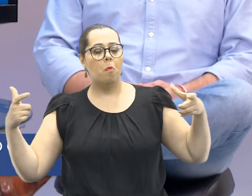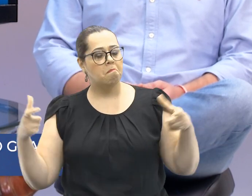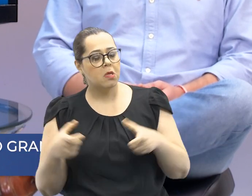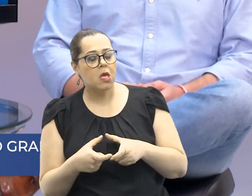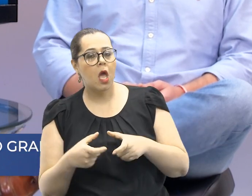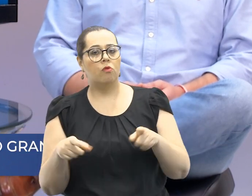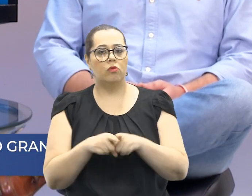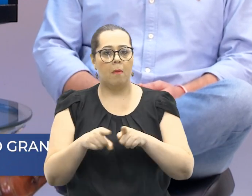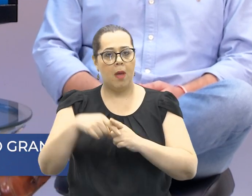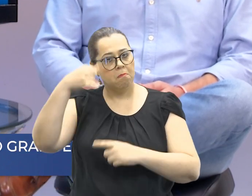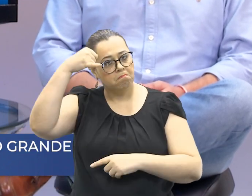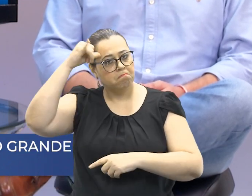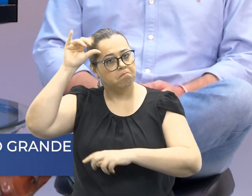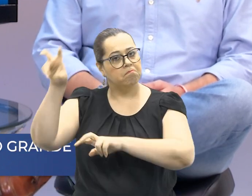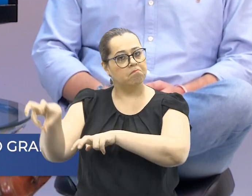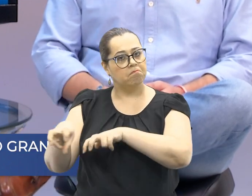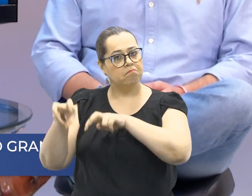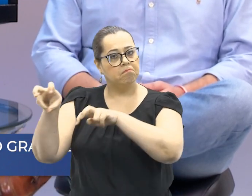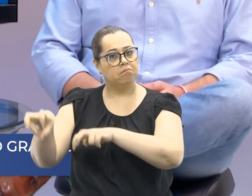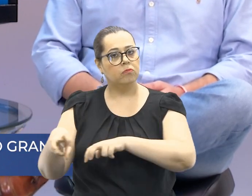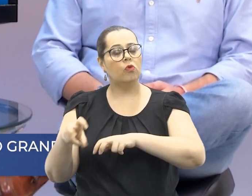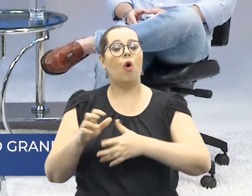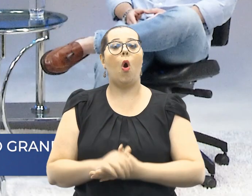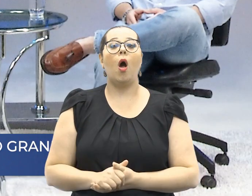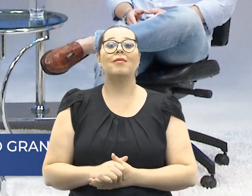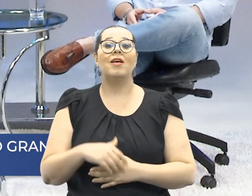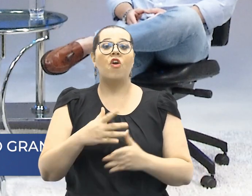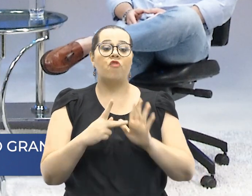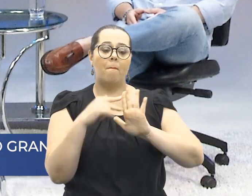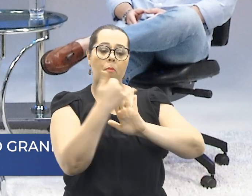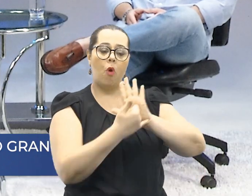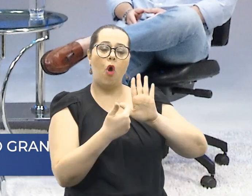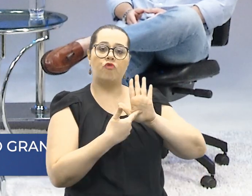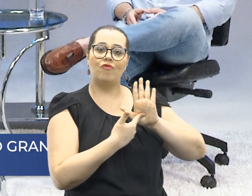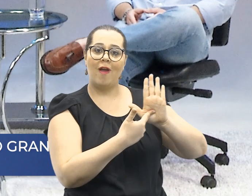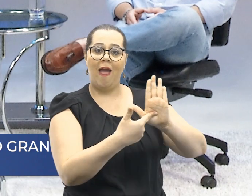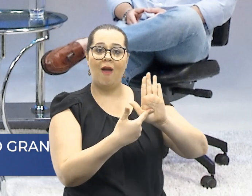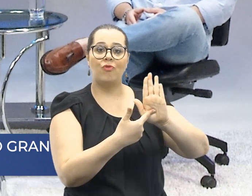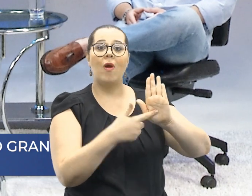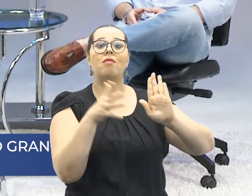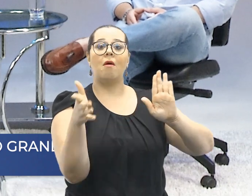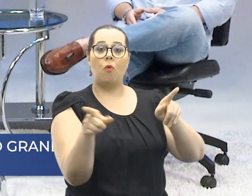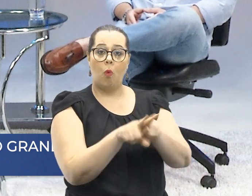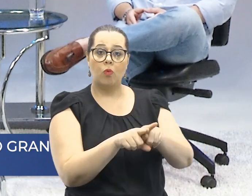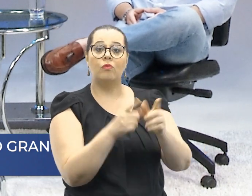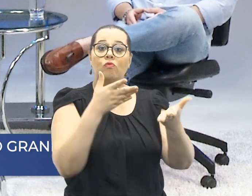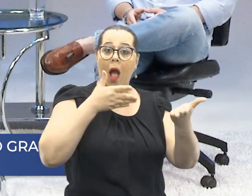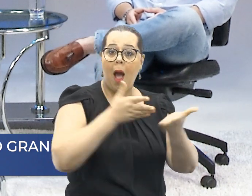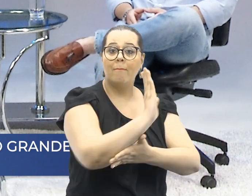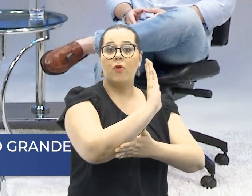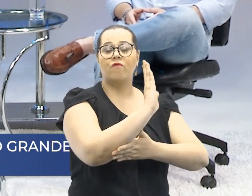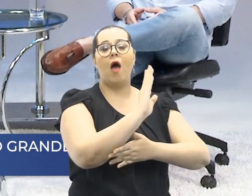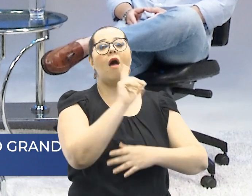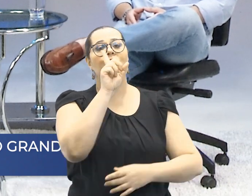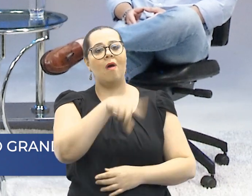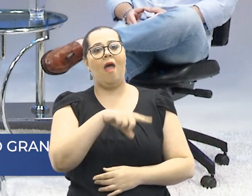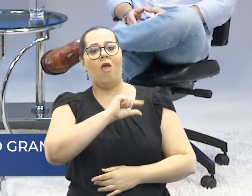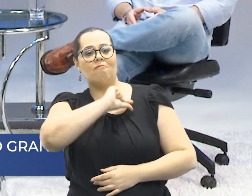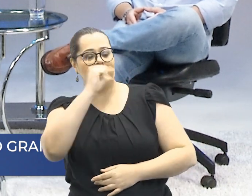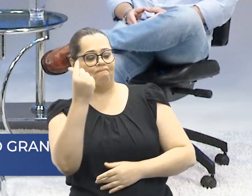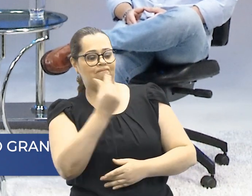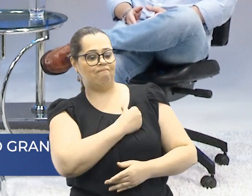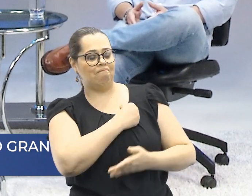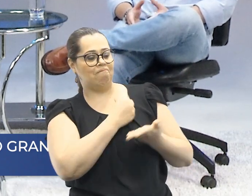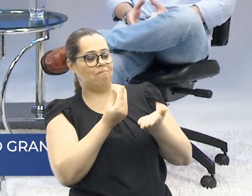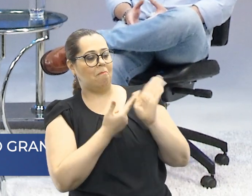gente poder apresentar esse projeto, ser aprovado e transformar Campo Grande na capital do agro do Brasil, eu acho que é um título de merecimento a todas